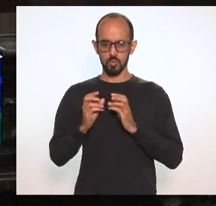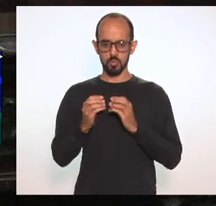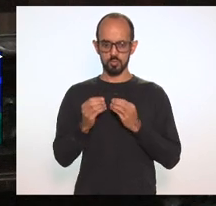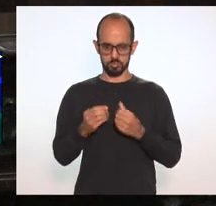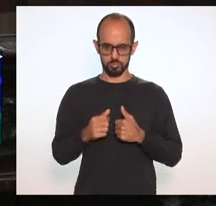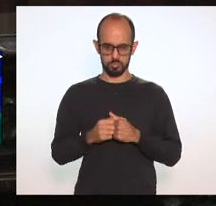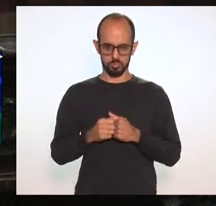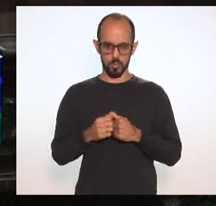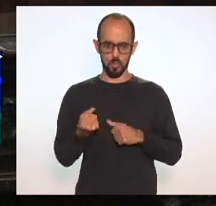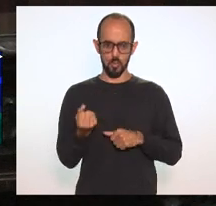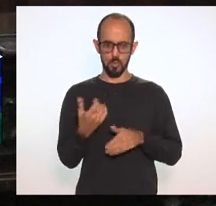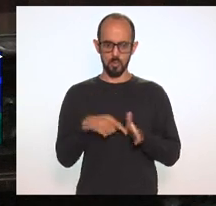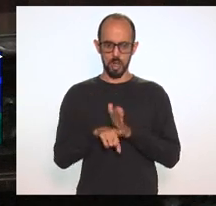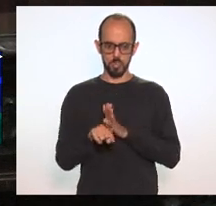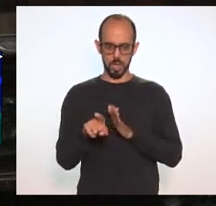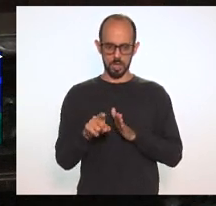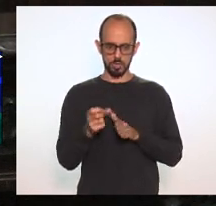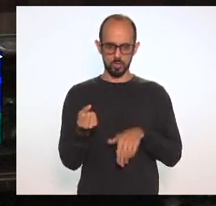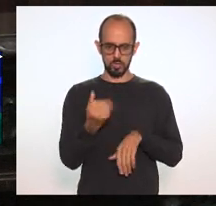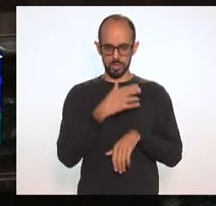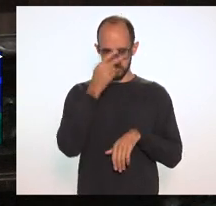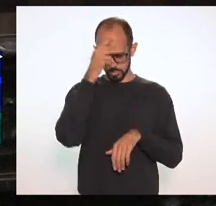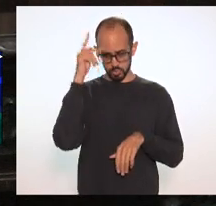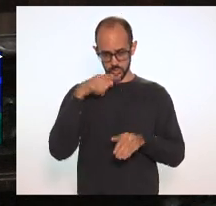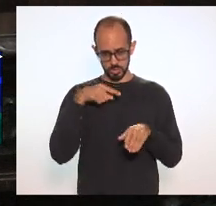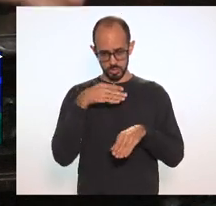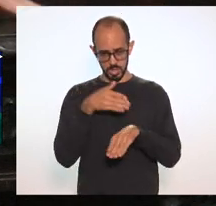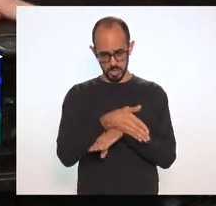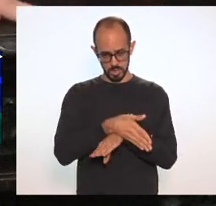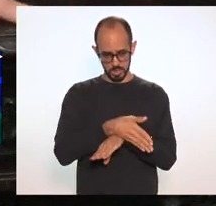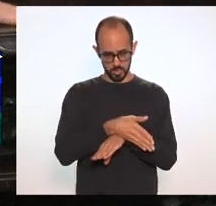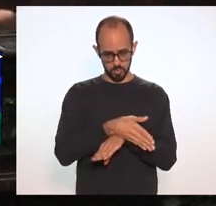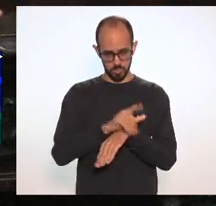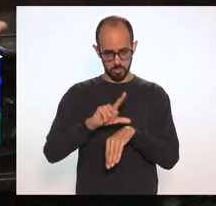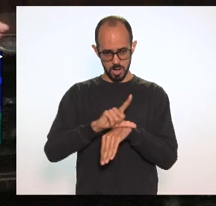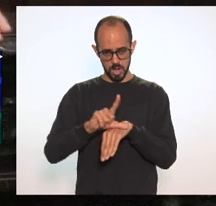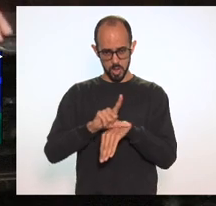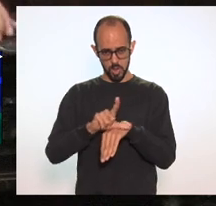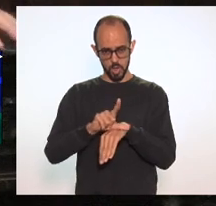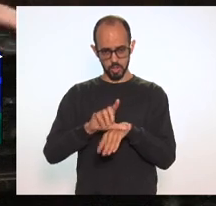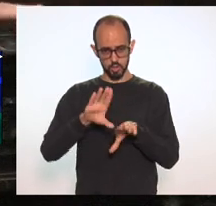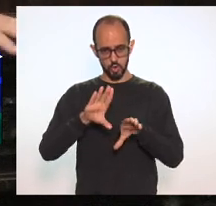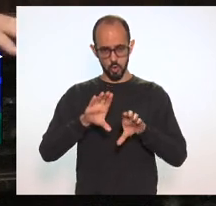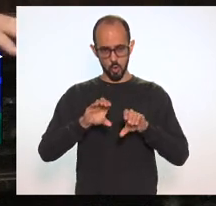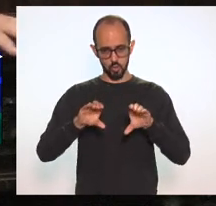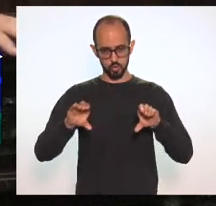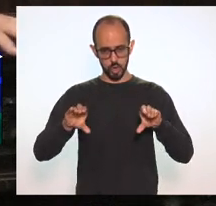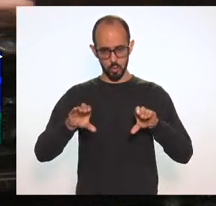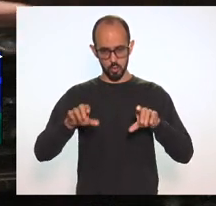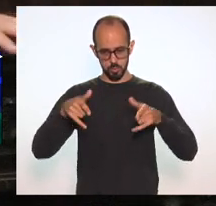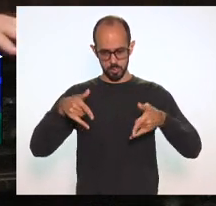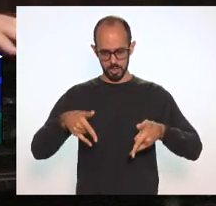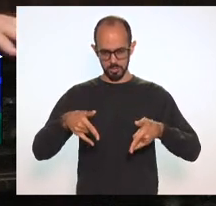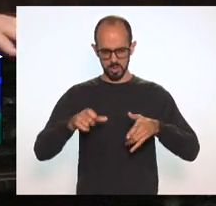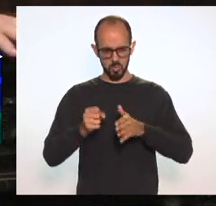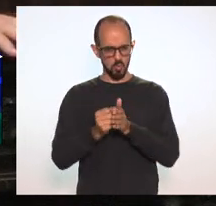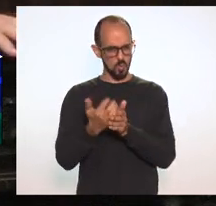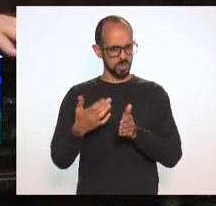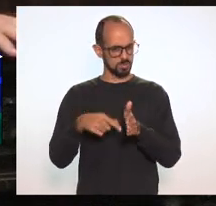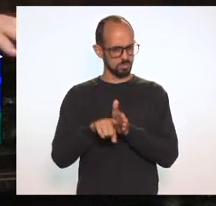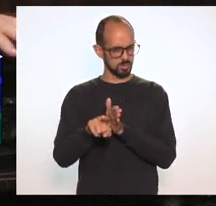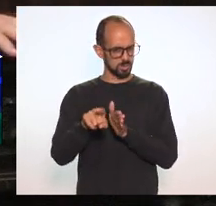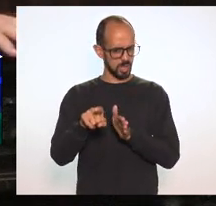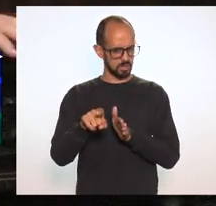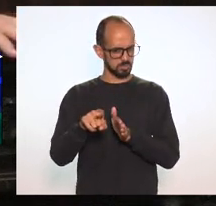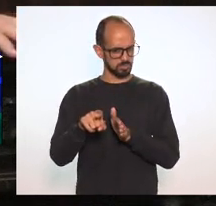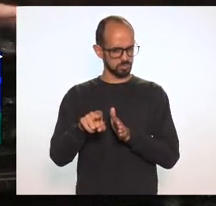e quantas pessoas entram numa loja de colchões em Oi bom dia tem quantas pessoas na